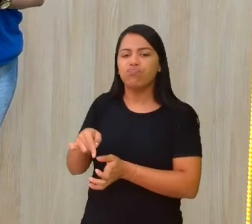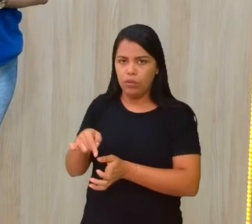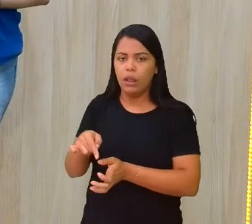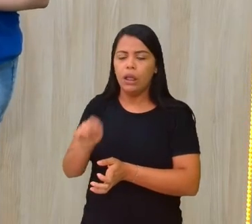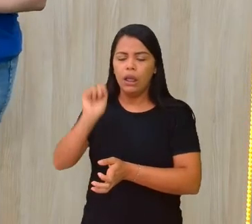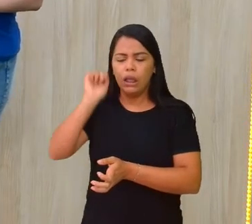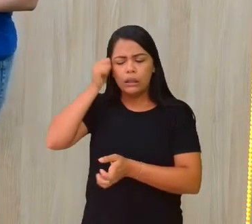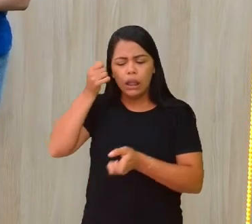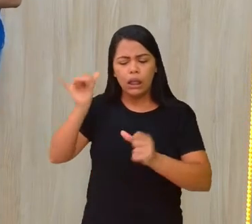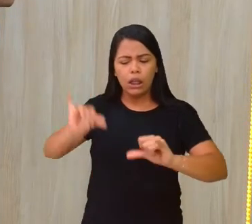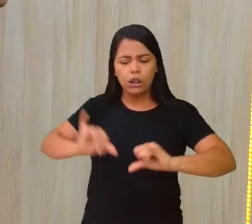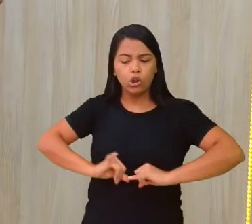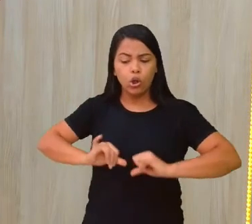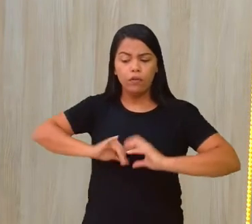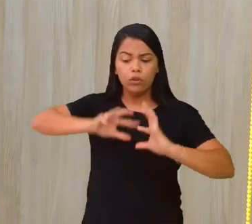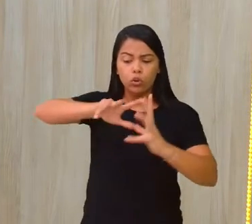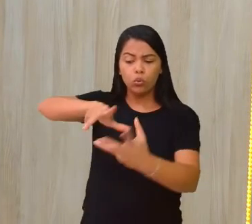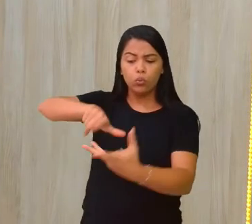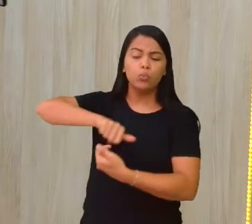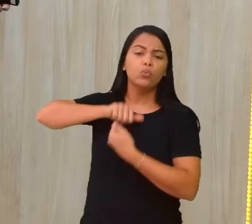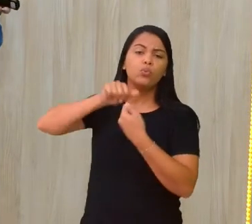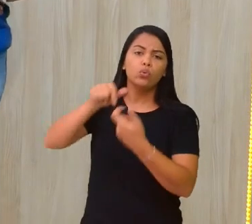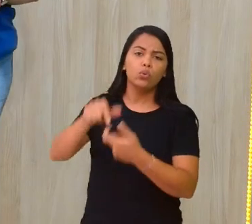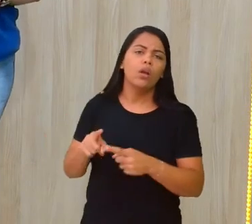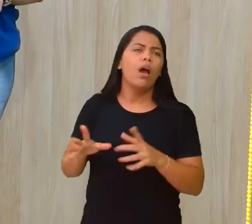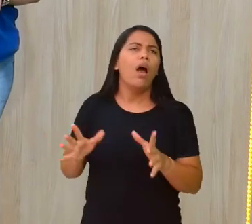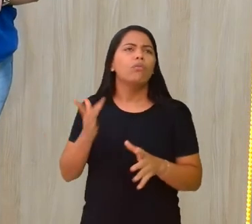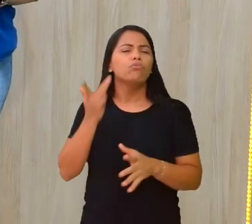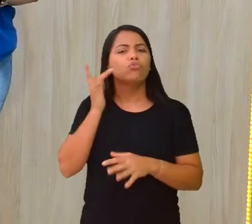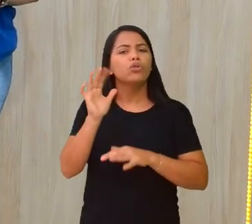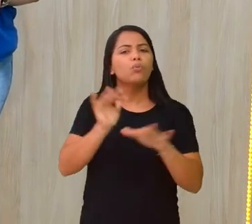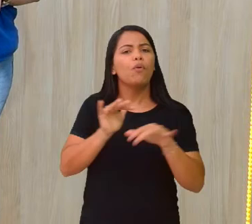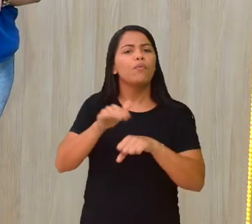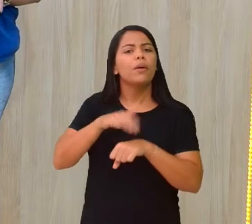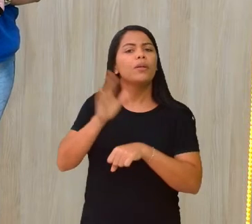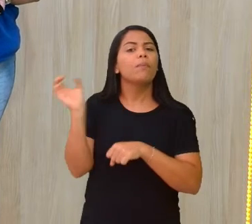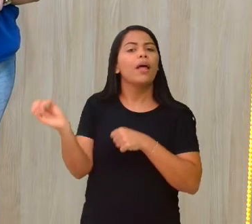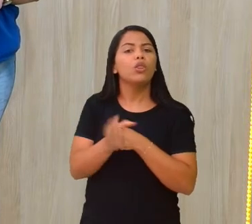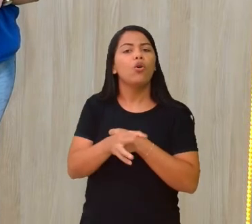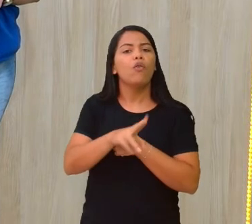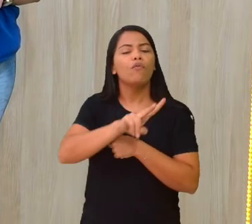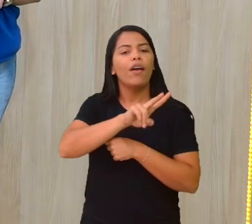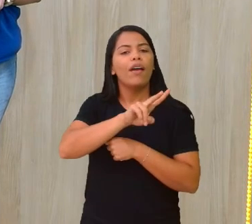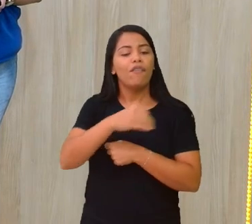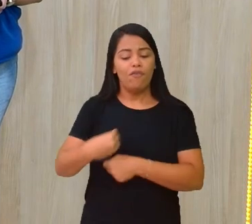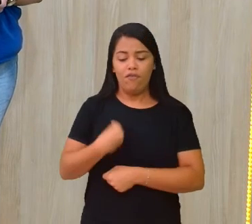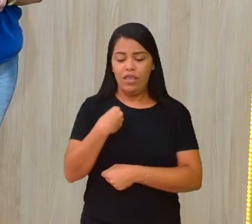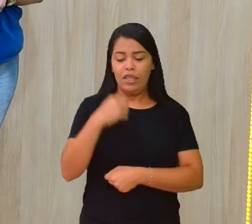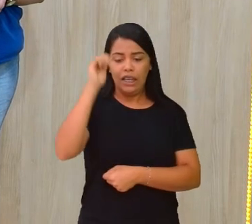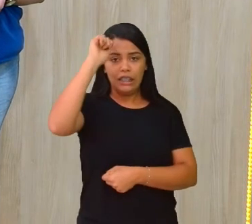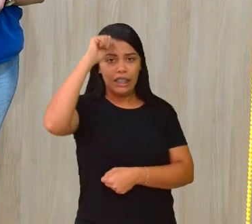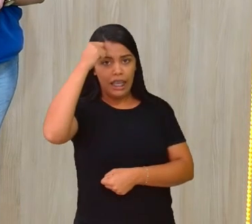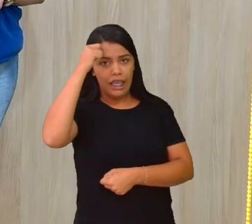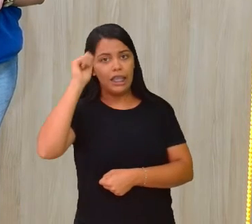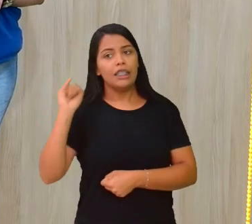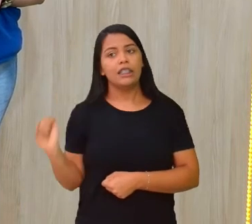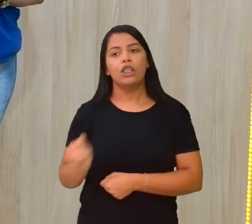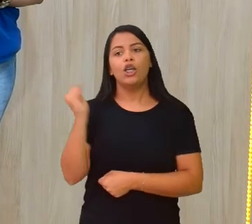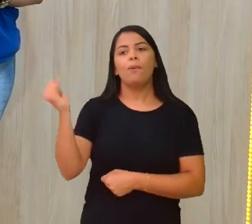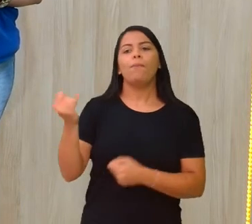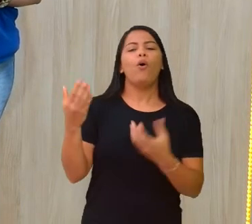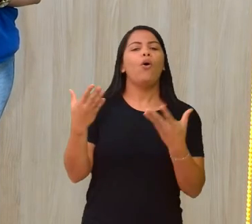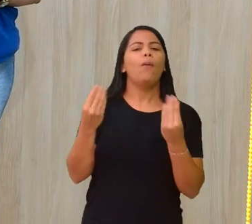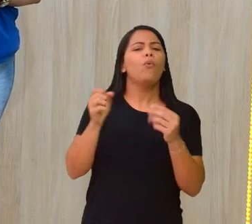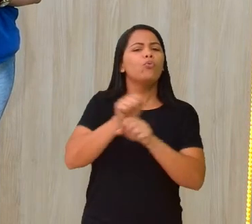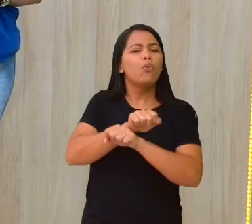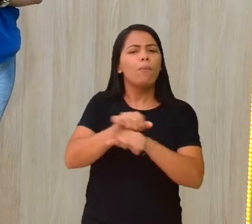inteiro, o movimento mais recente, eu acredito, seja esse dos Vidas Negras Importam, né, professora? Exatamente. Que é super